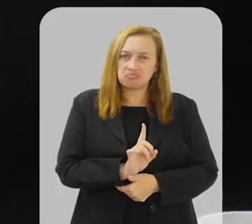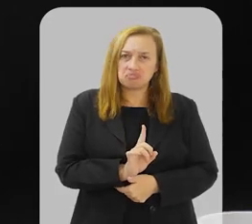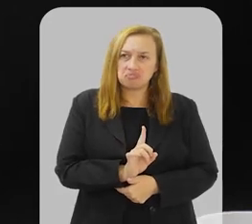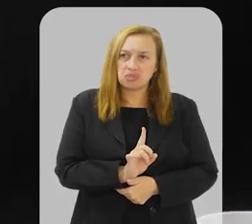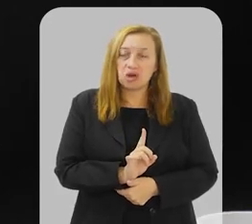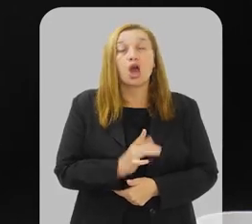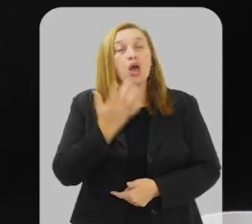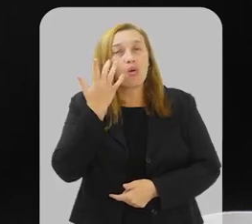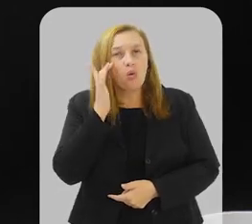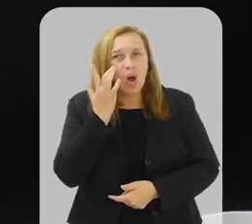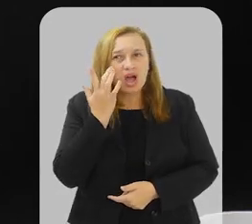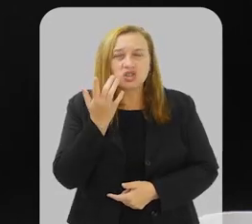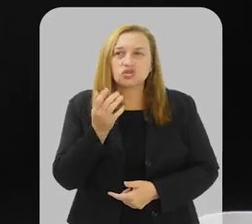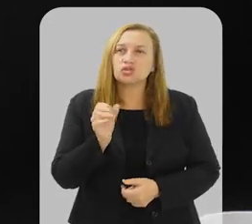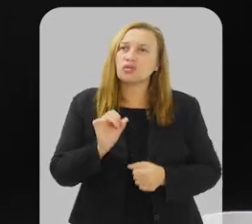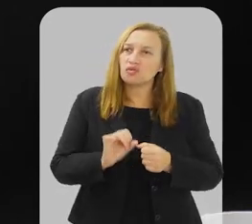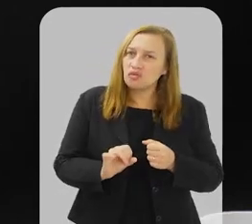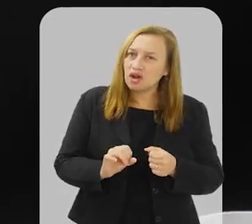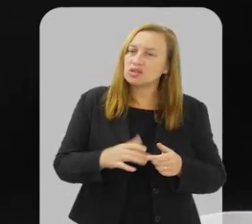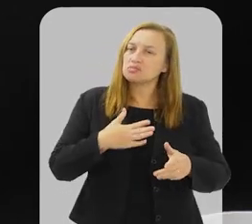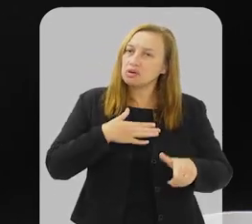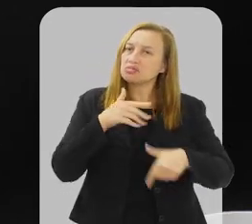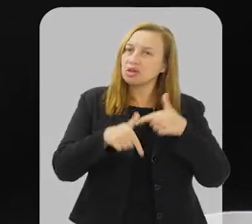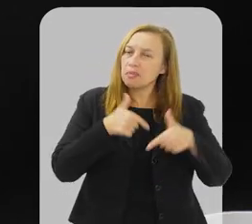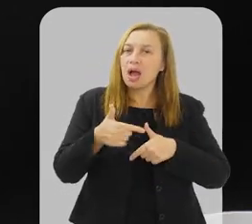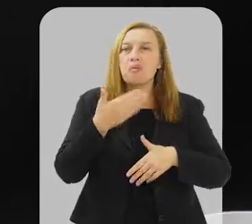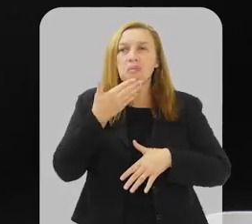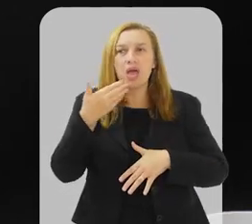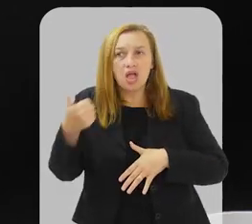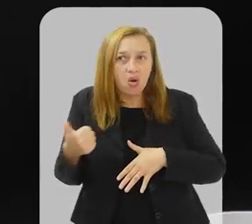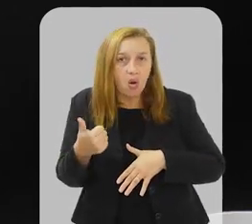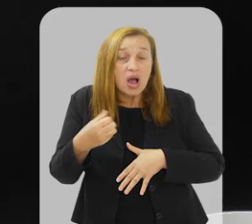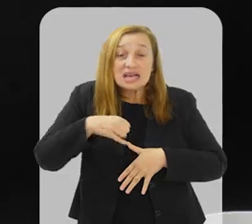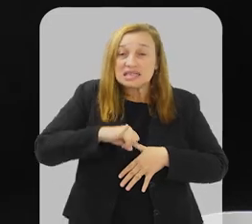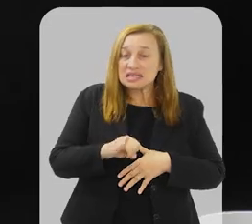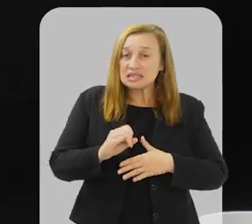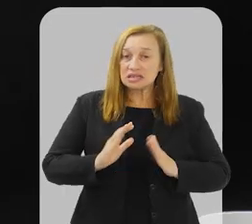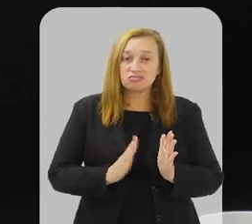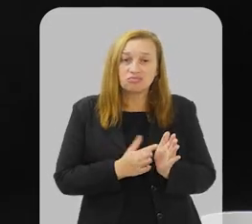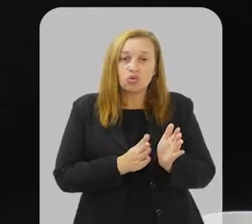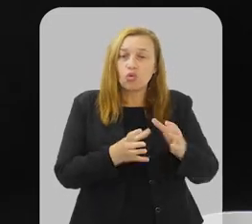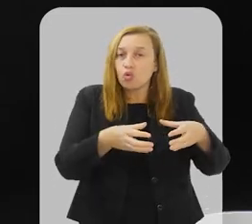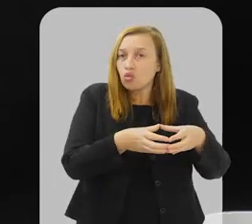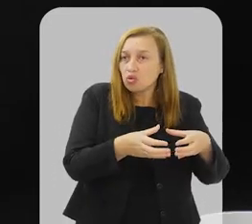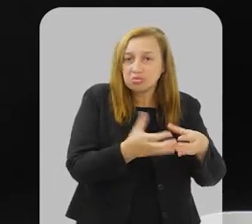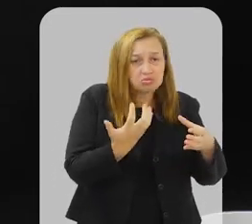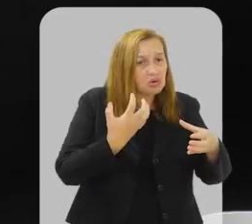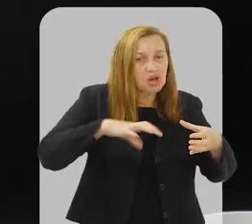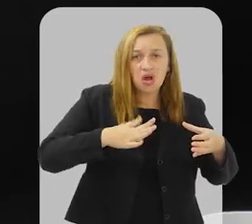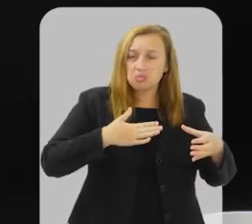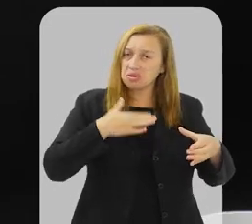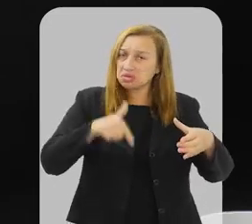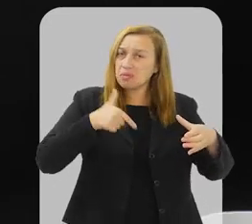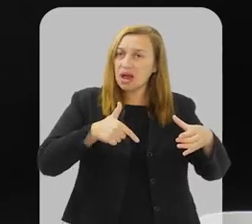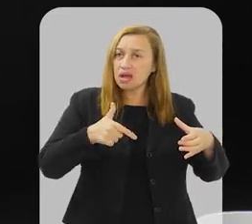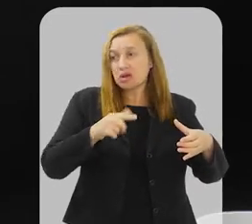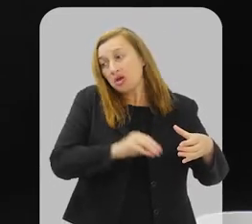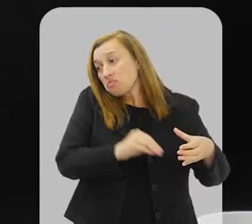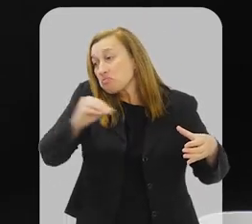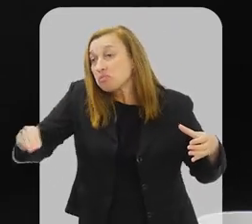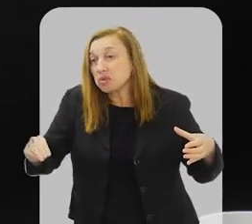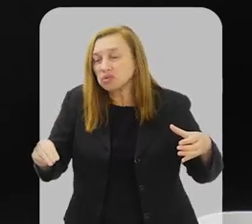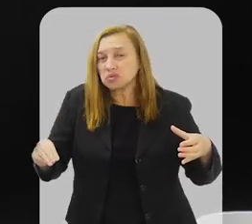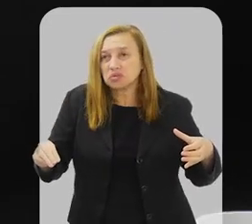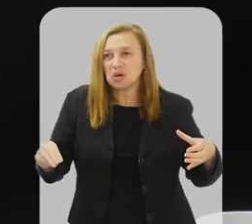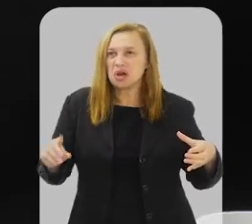não tenho medo de perder a minha função Eu acho que eu faço a minha função da minha melhor maneira e se por algum motivo a escola não quiser mais o meu trabalho eu vou pra